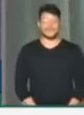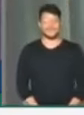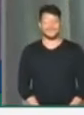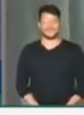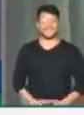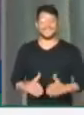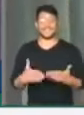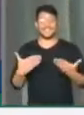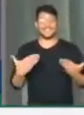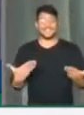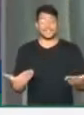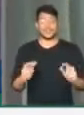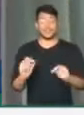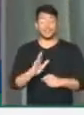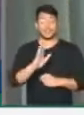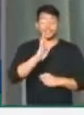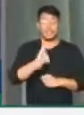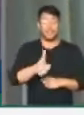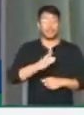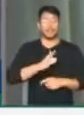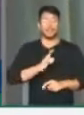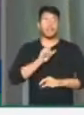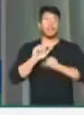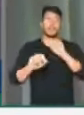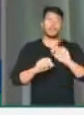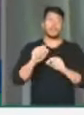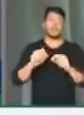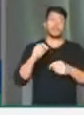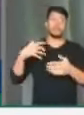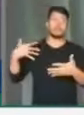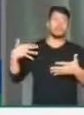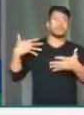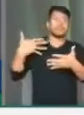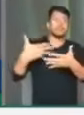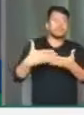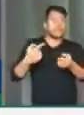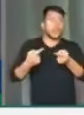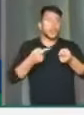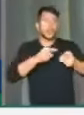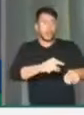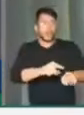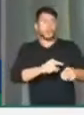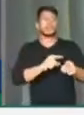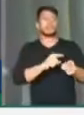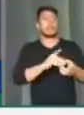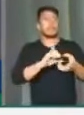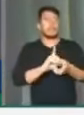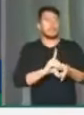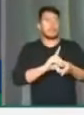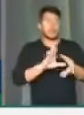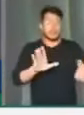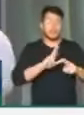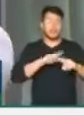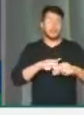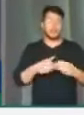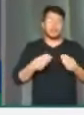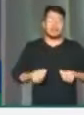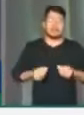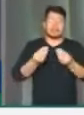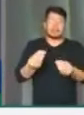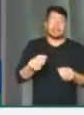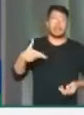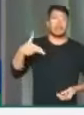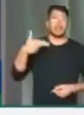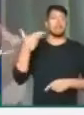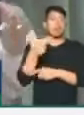porque vem construindo um Estado paralelo de agressão à democracia brasileira, armando a população e se estruturando